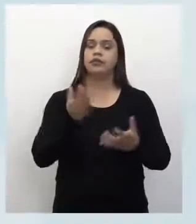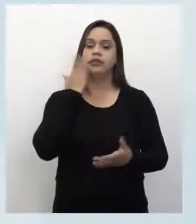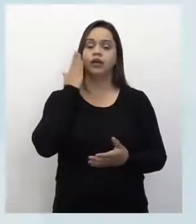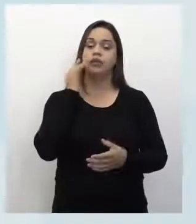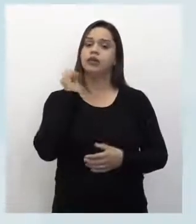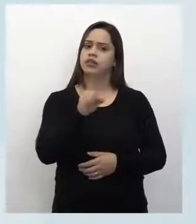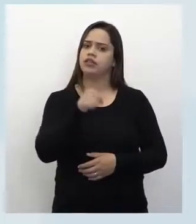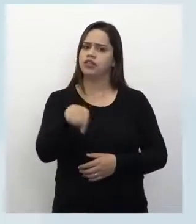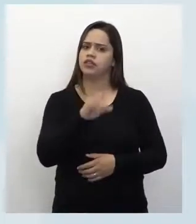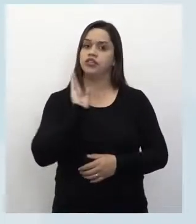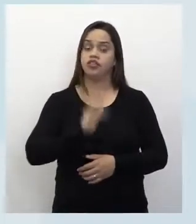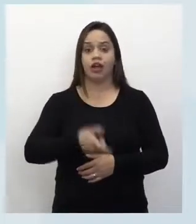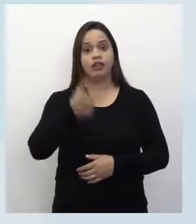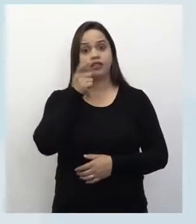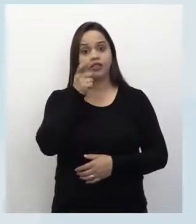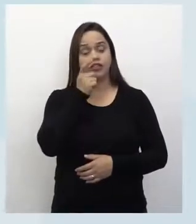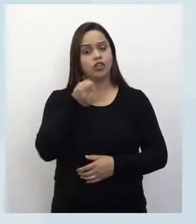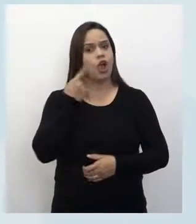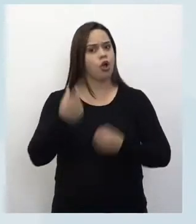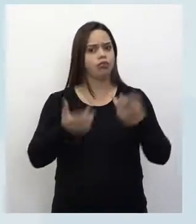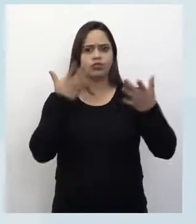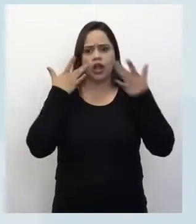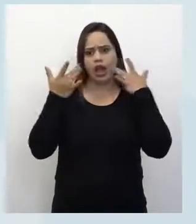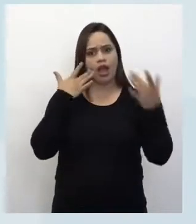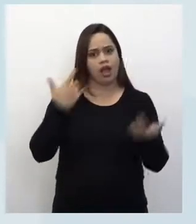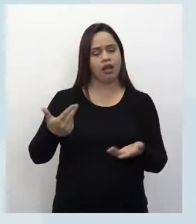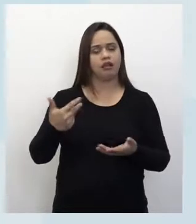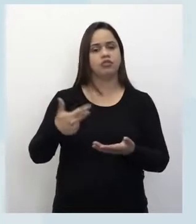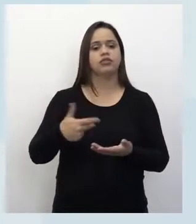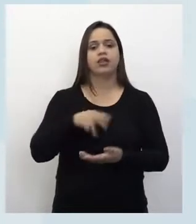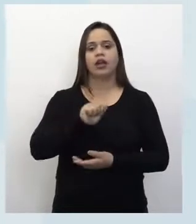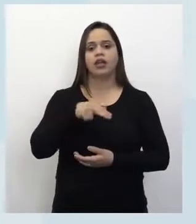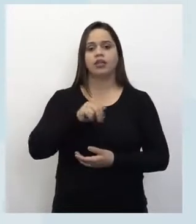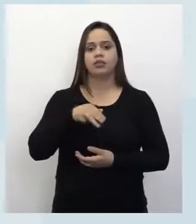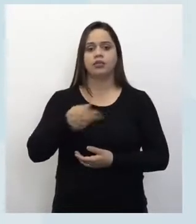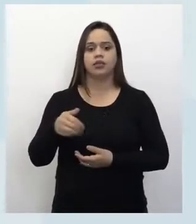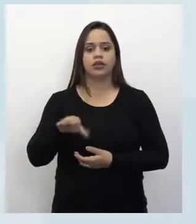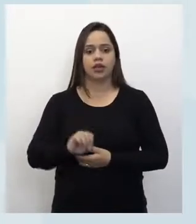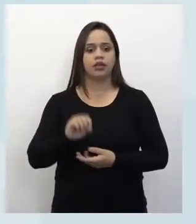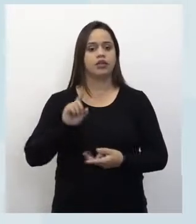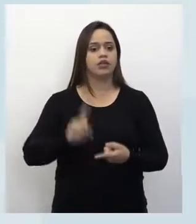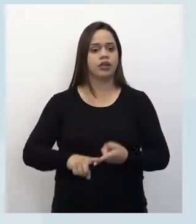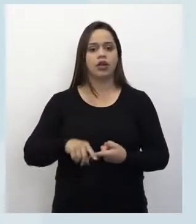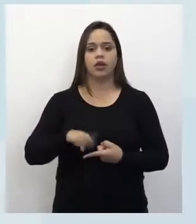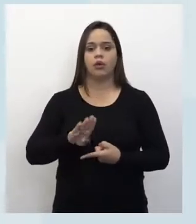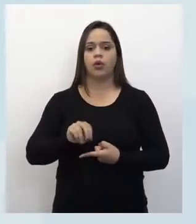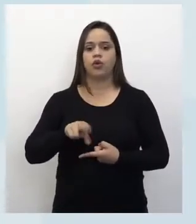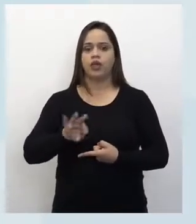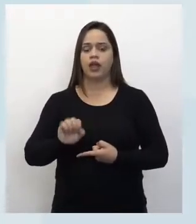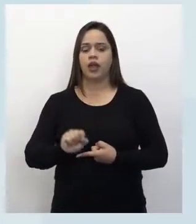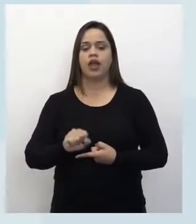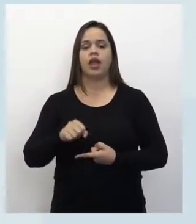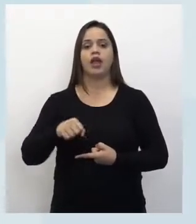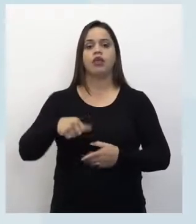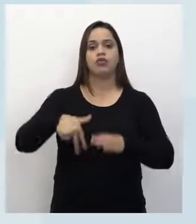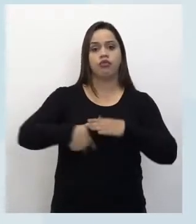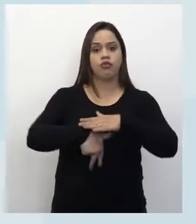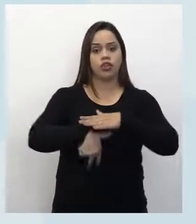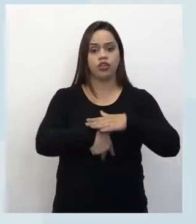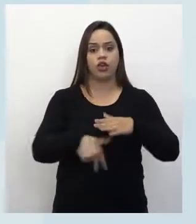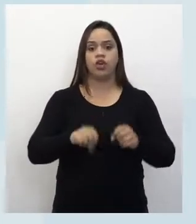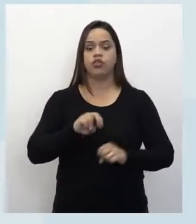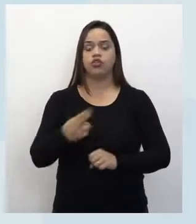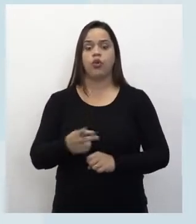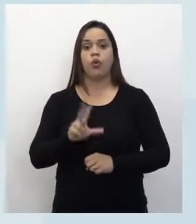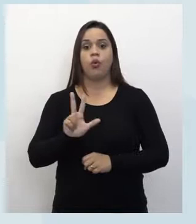você já assistiu a algum espetáculo de teatro de animação, bonecos, fantoches, dedostes, de sombra, marionete,